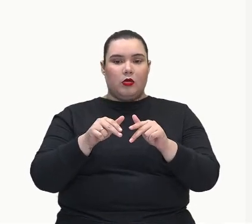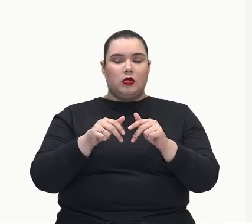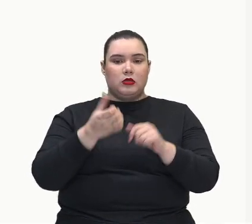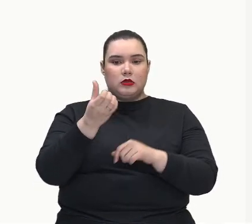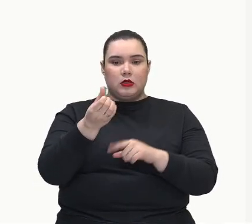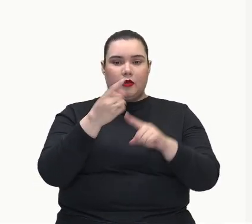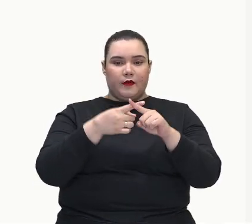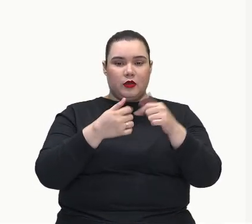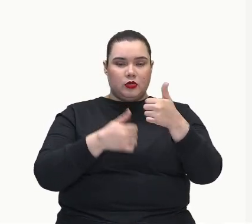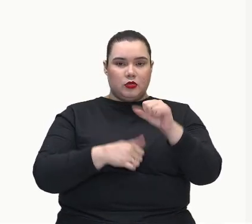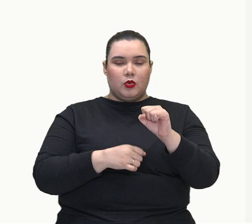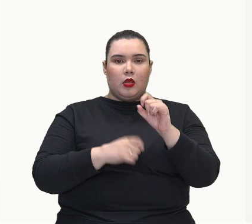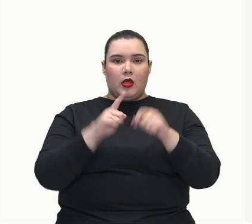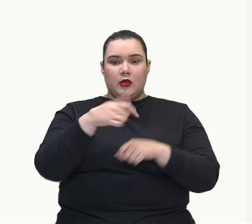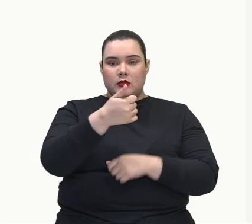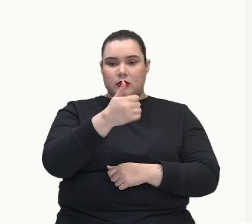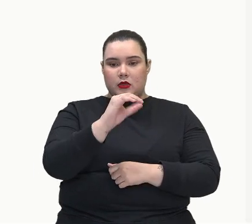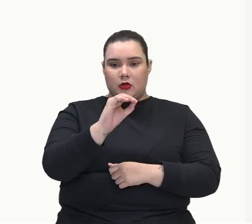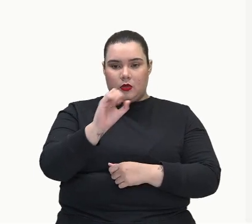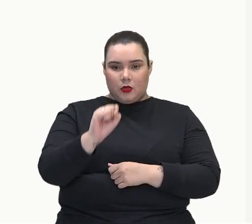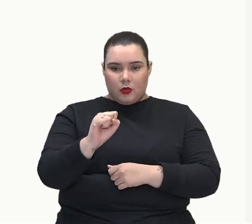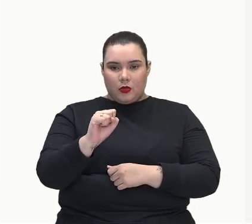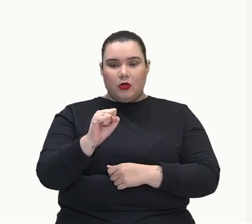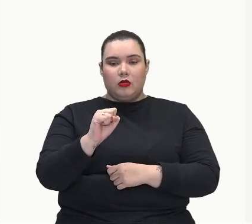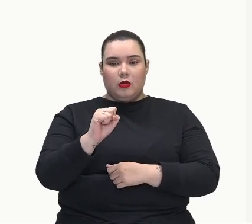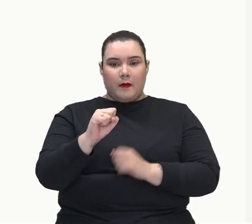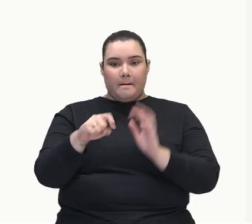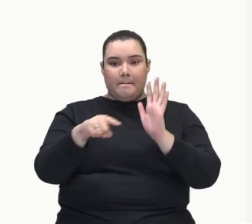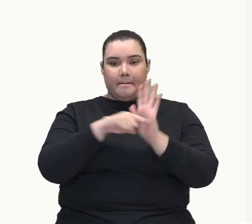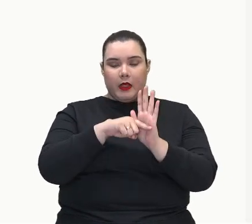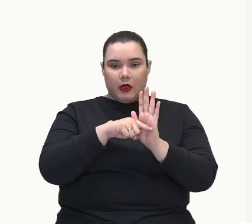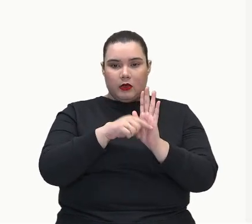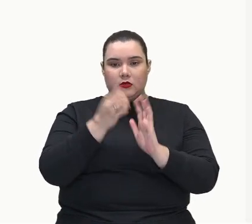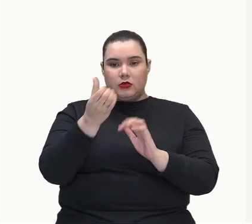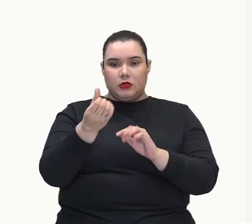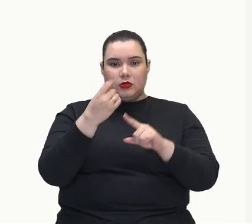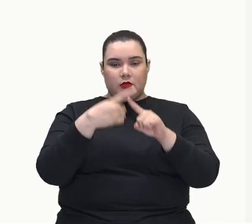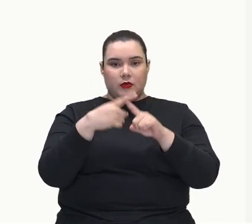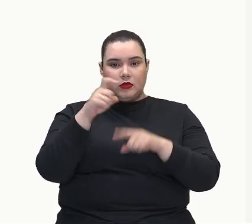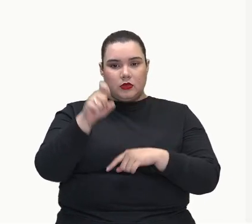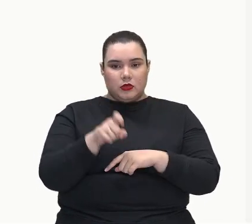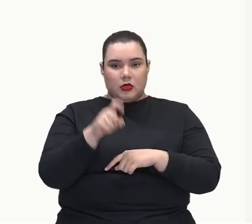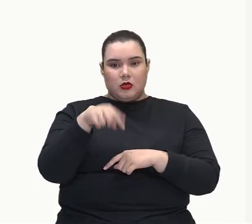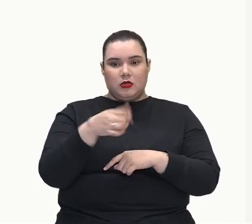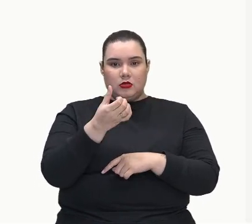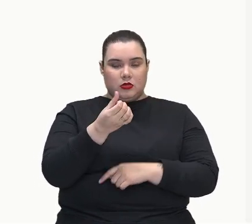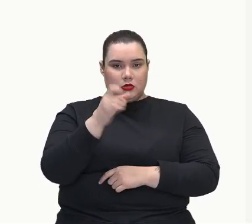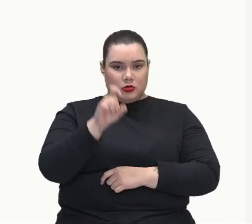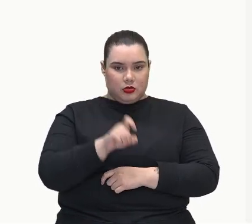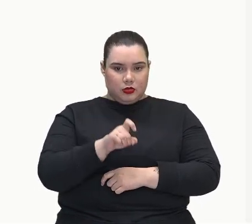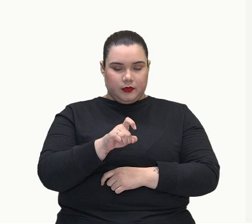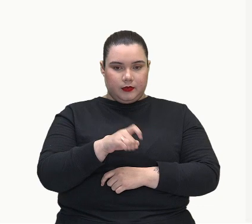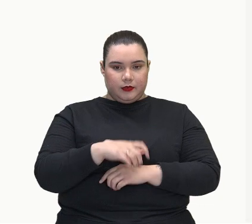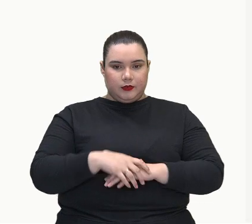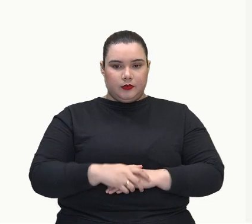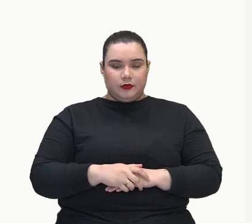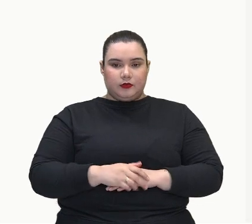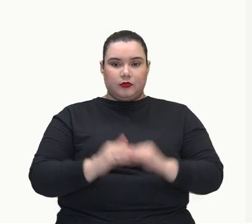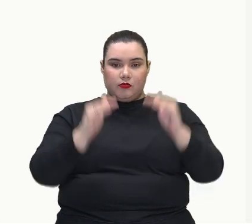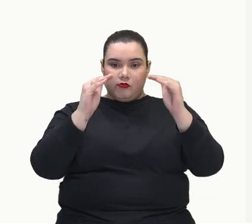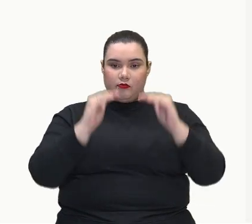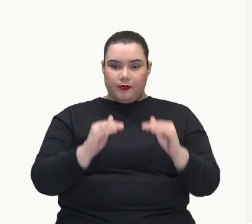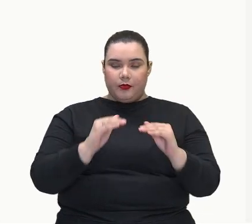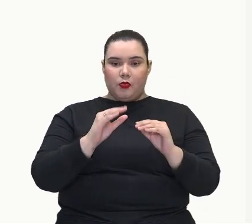vezes 18, que dá 108, menos 6 vezes x, que dá 6x. E aí, agora a gente